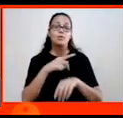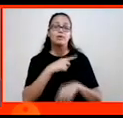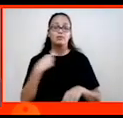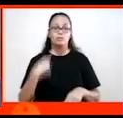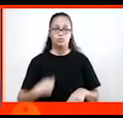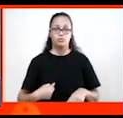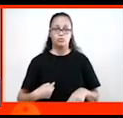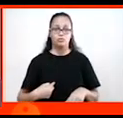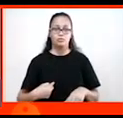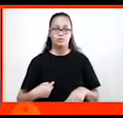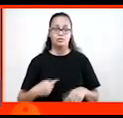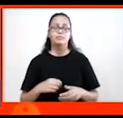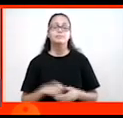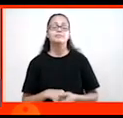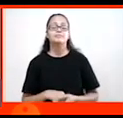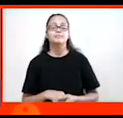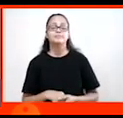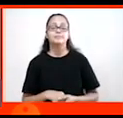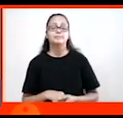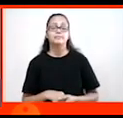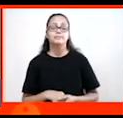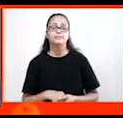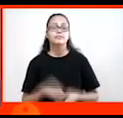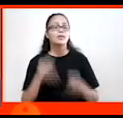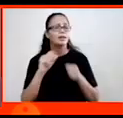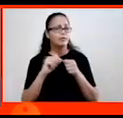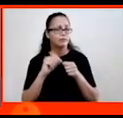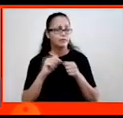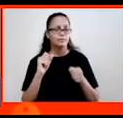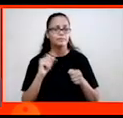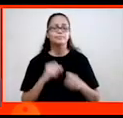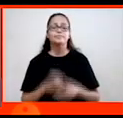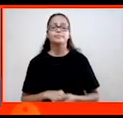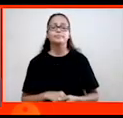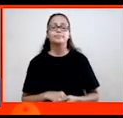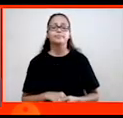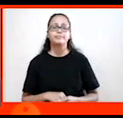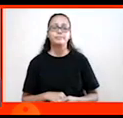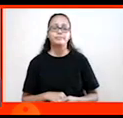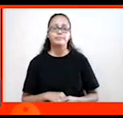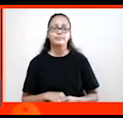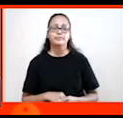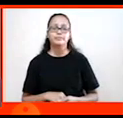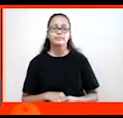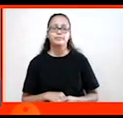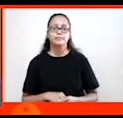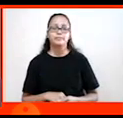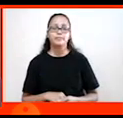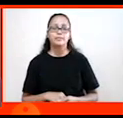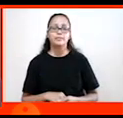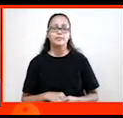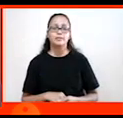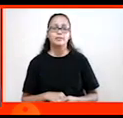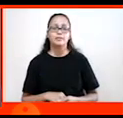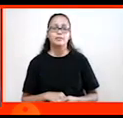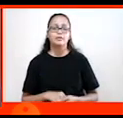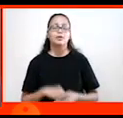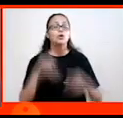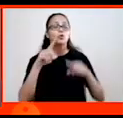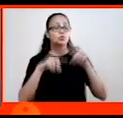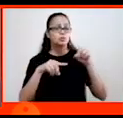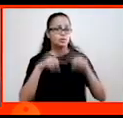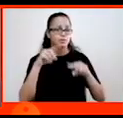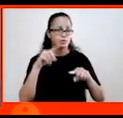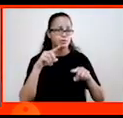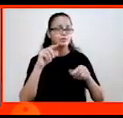Brasil, feito no Brasil, produzido na China, feito na China, certo? Bom, então esses produtos